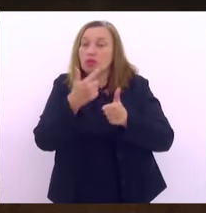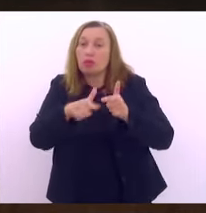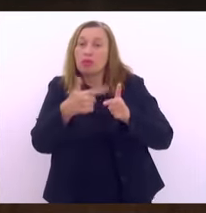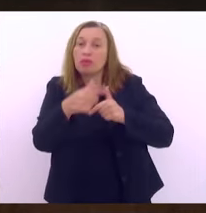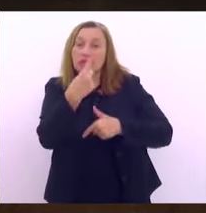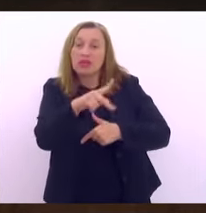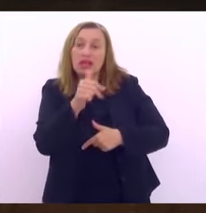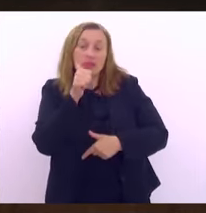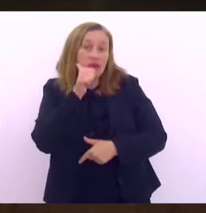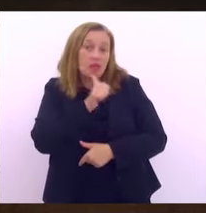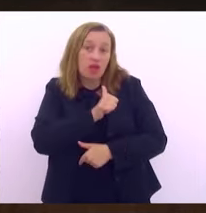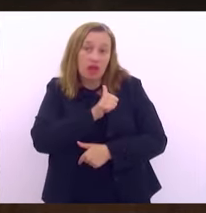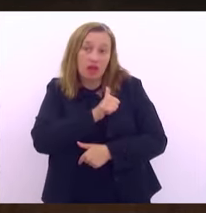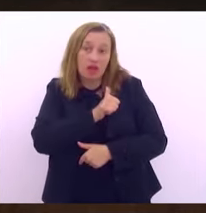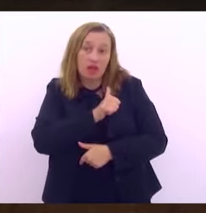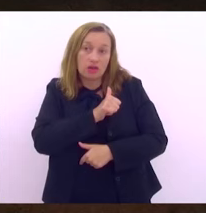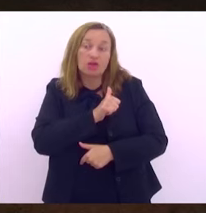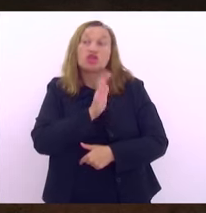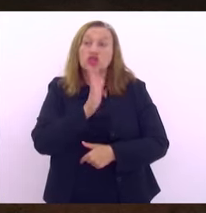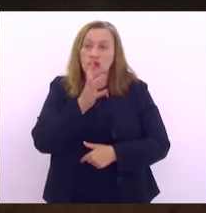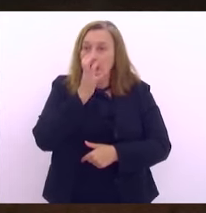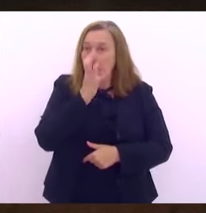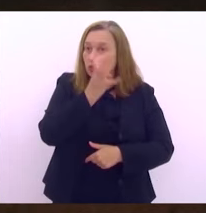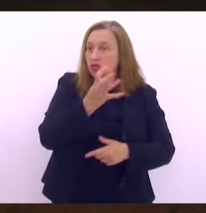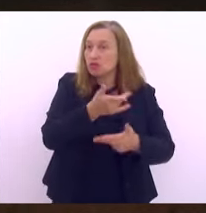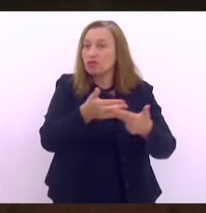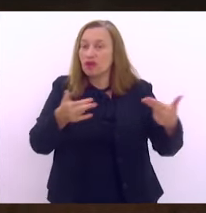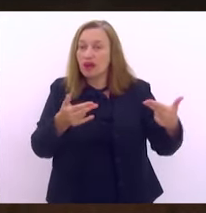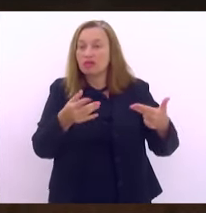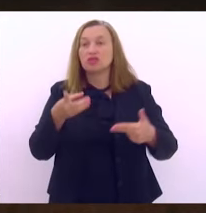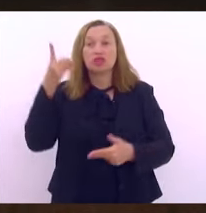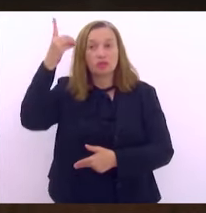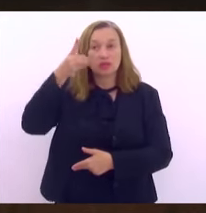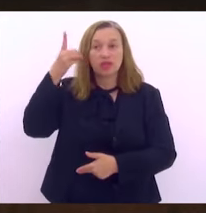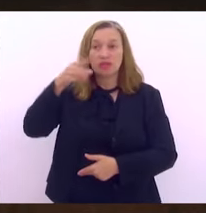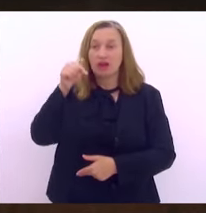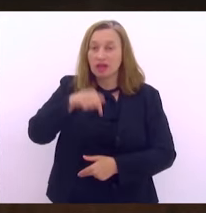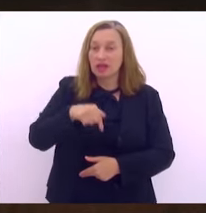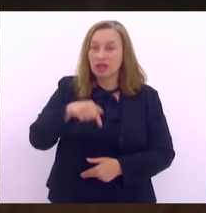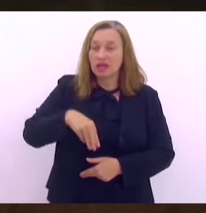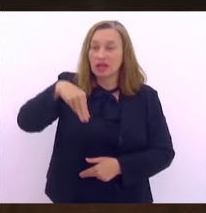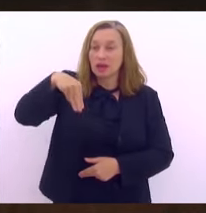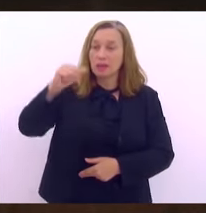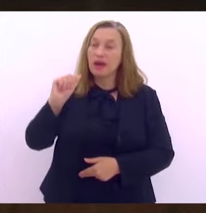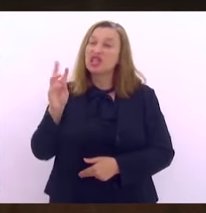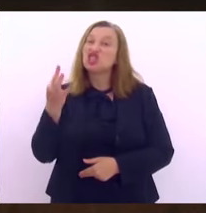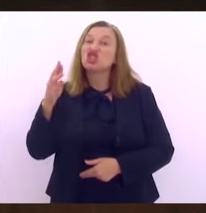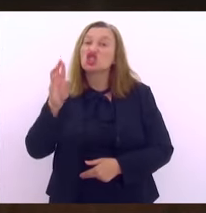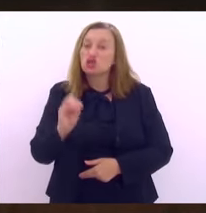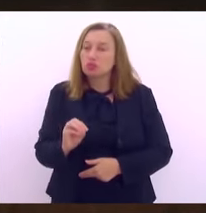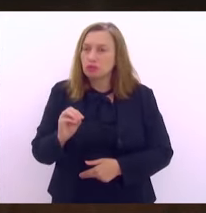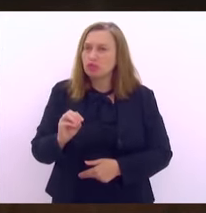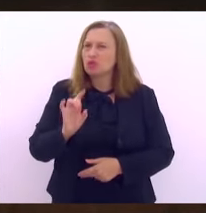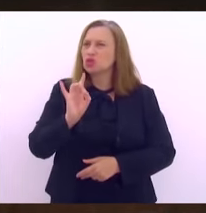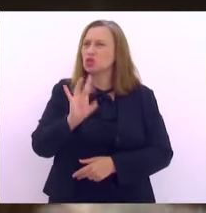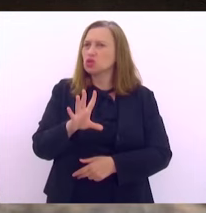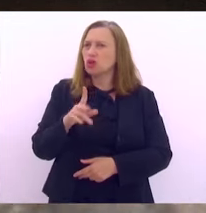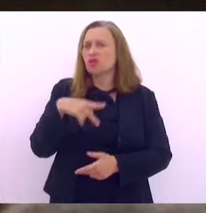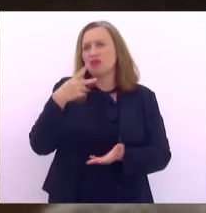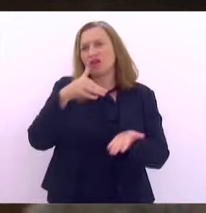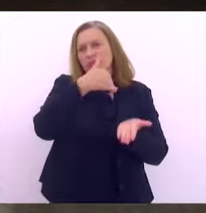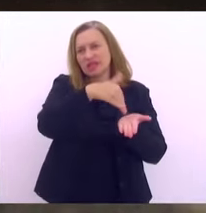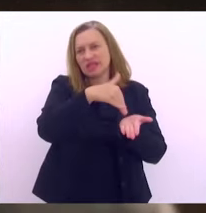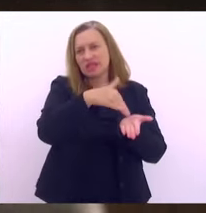por conta do gênero. E já acusou alguns deputados aqui de machismo. Então, eu só deixo uma coisa para a